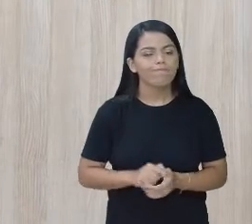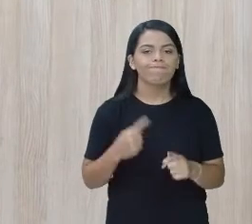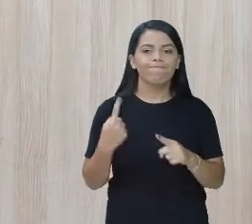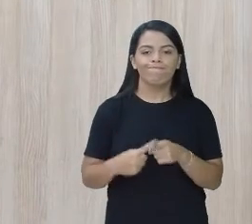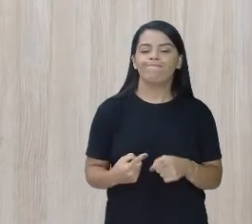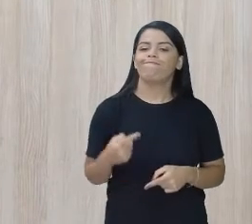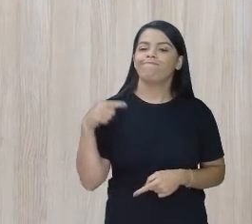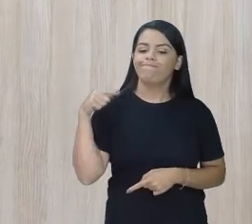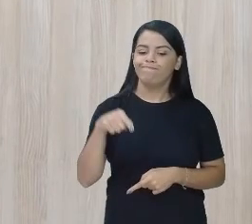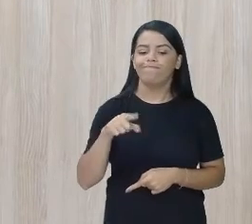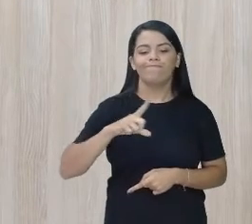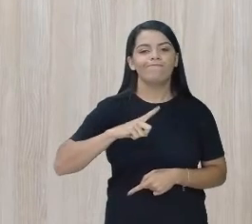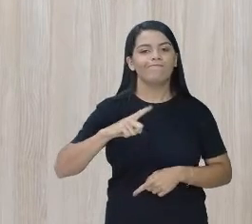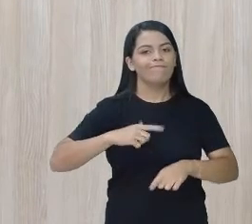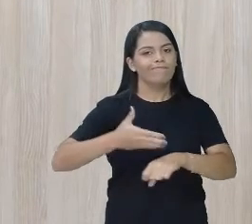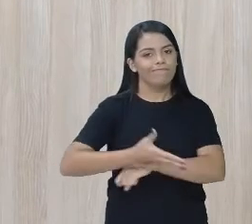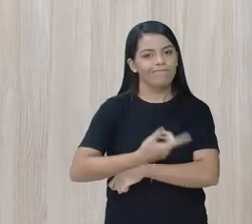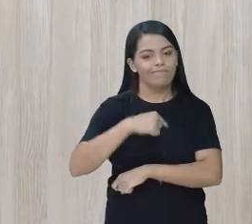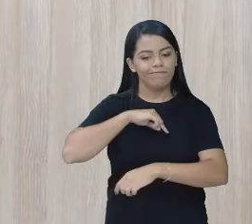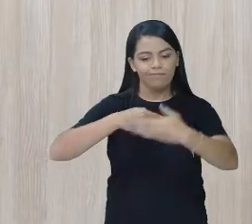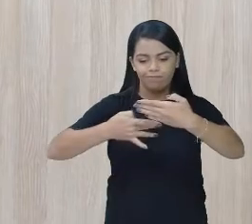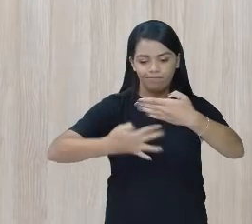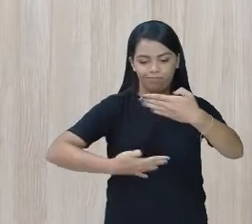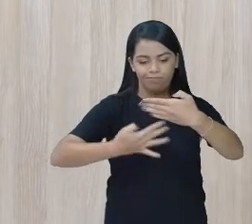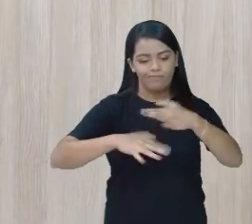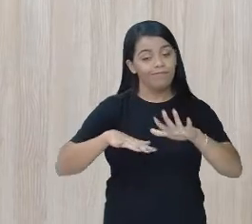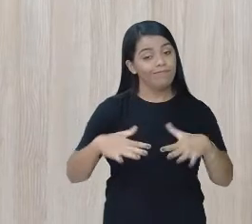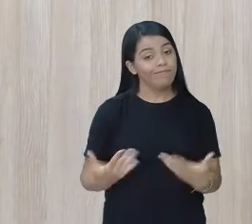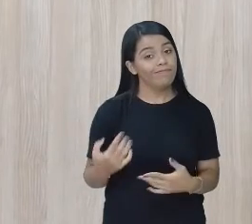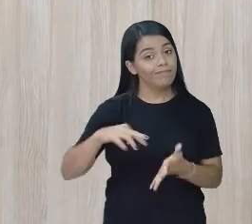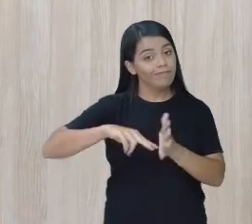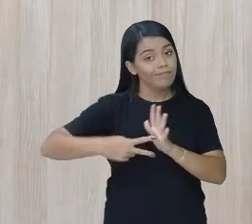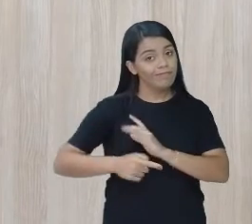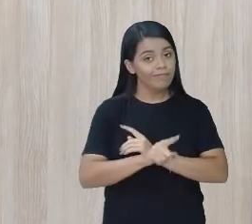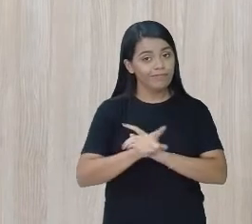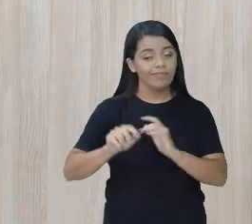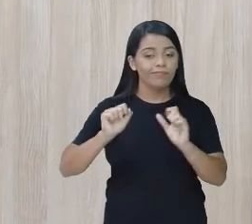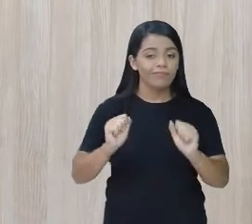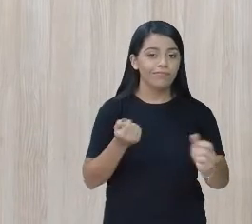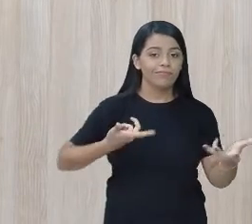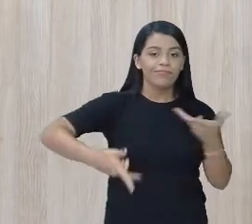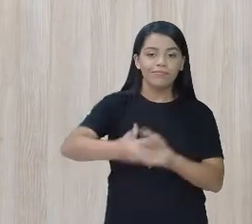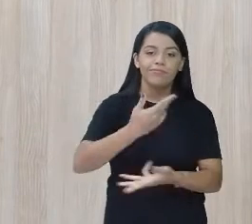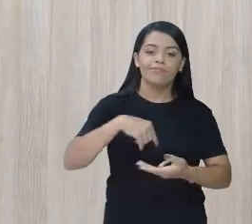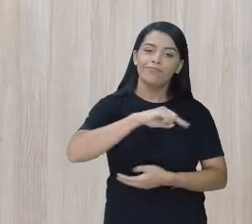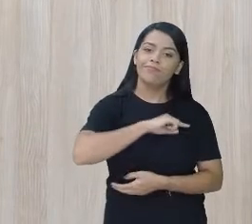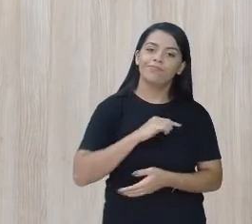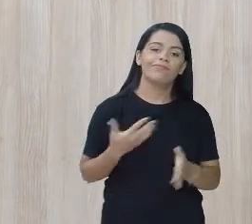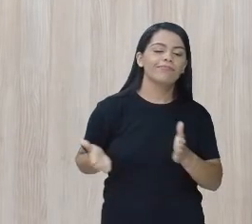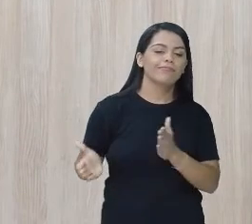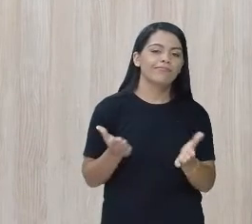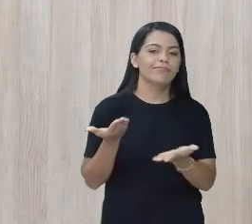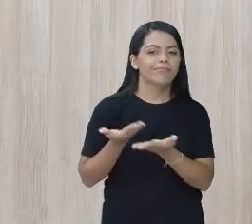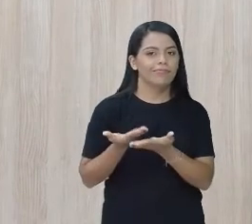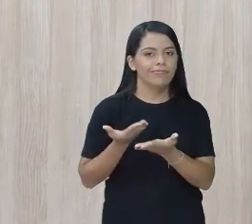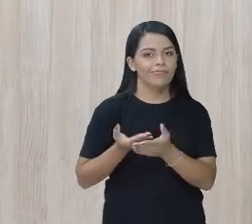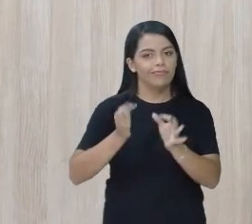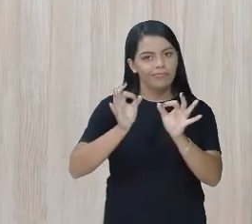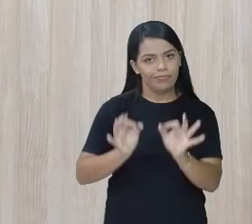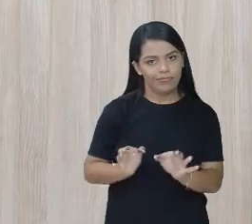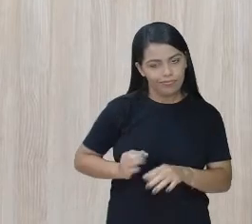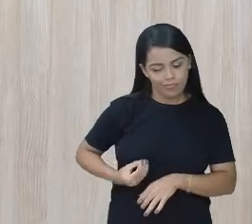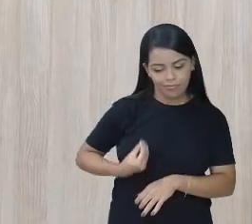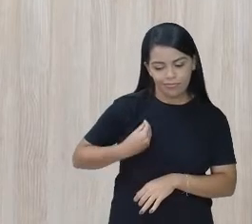tem acesso ao nosso chat, ou seja, você pode conversar com a gente enquanto a aula acontece